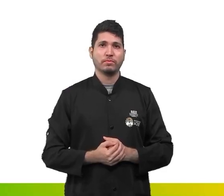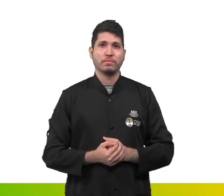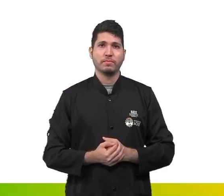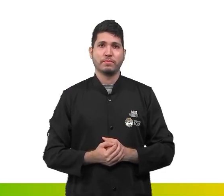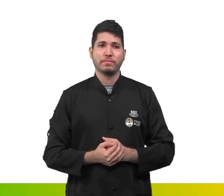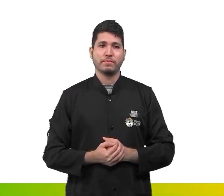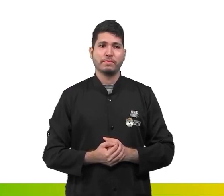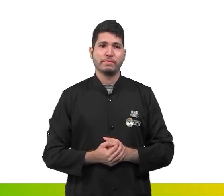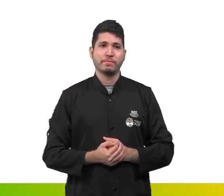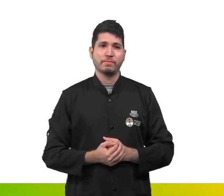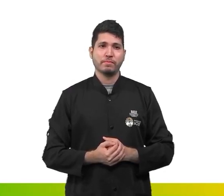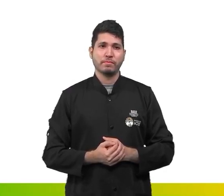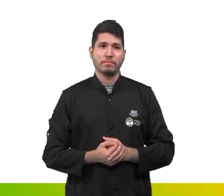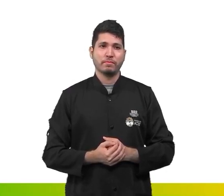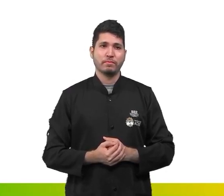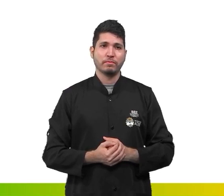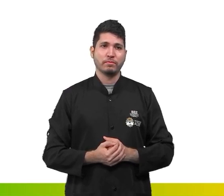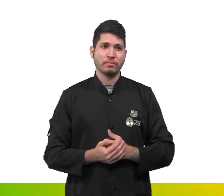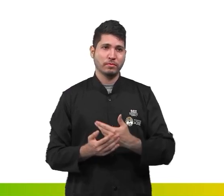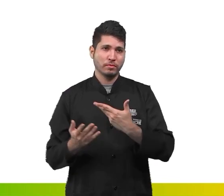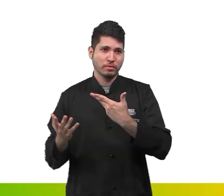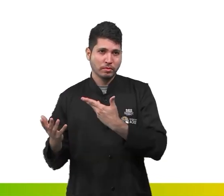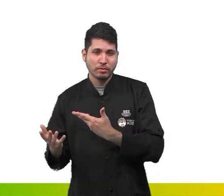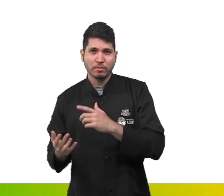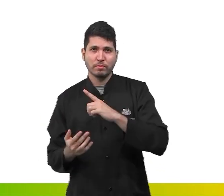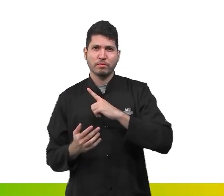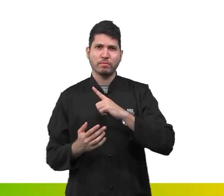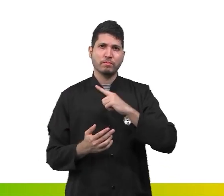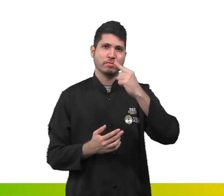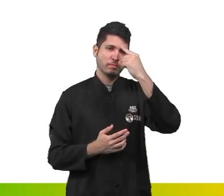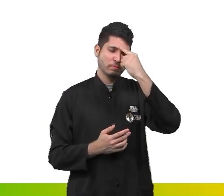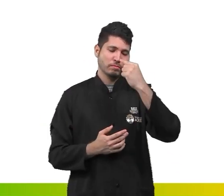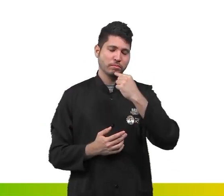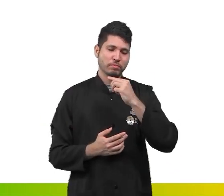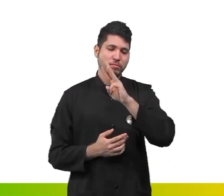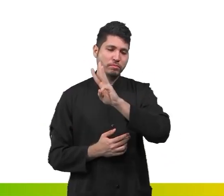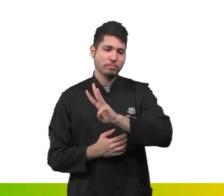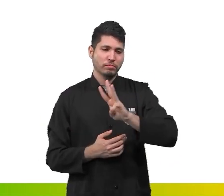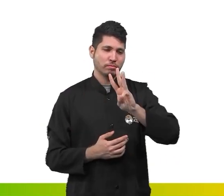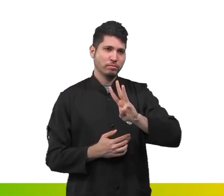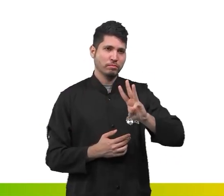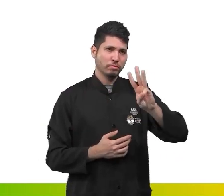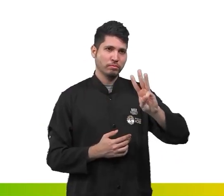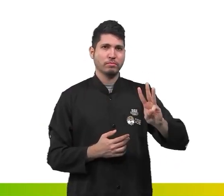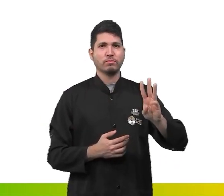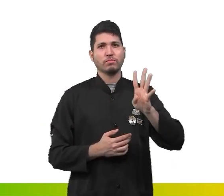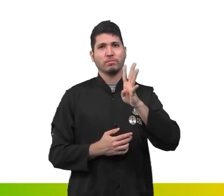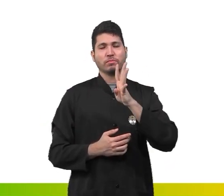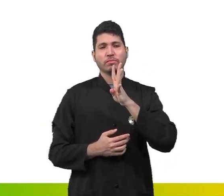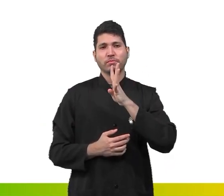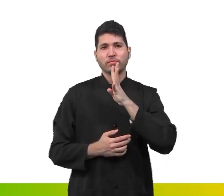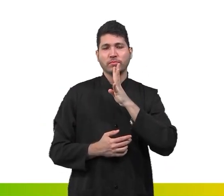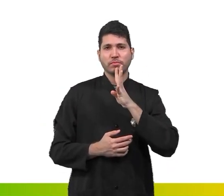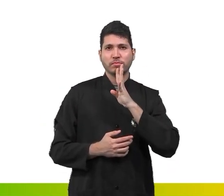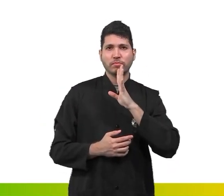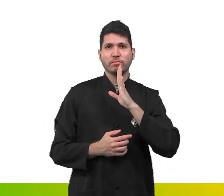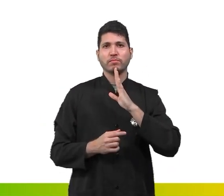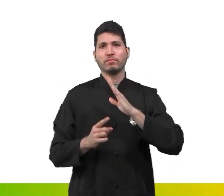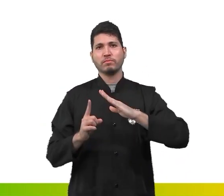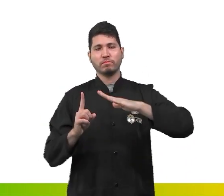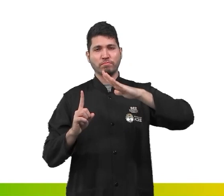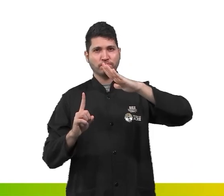Então, galerinha, aí temos uma imagem de um site muito famoso que falamos na aula anterior, logo no início